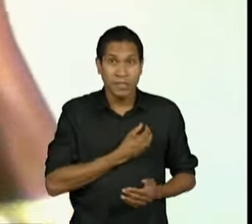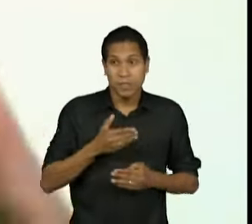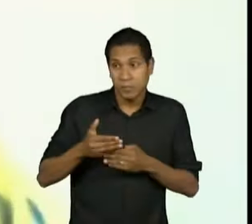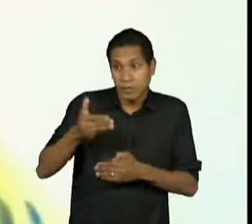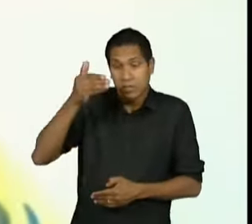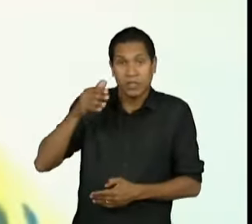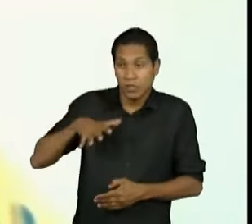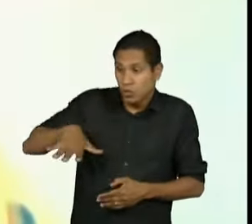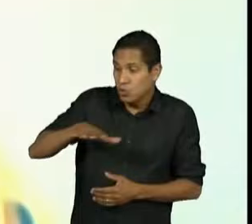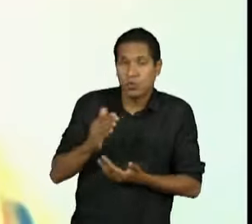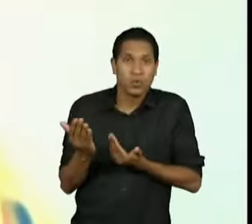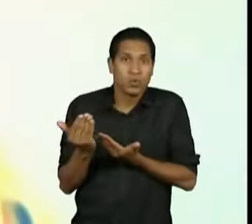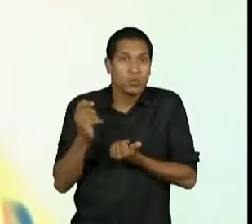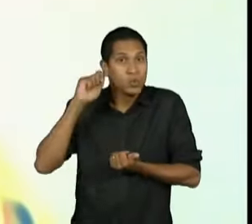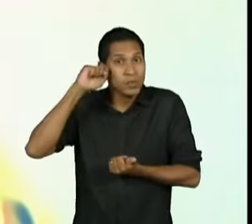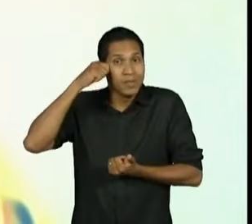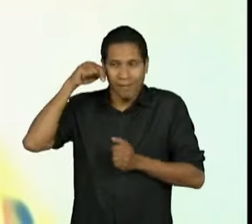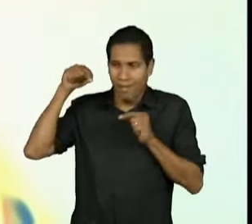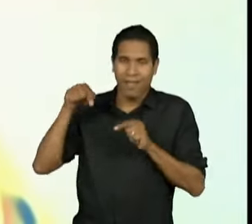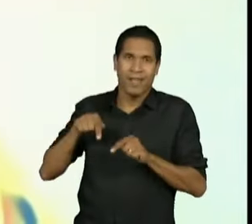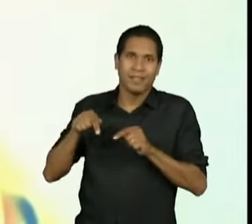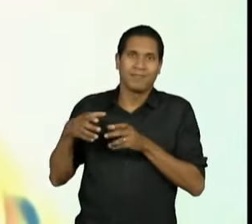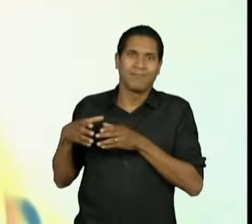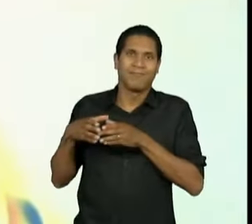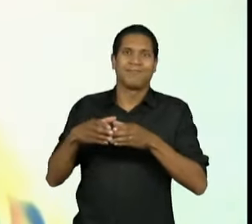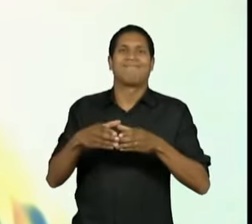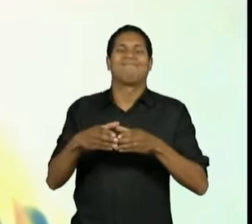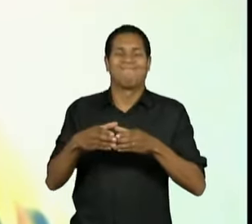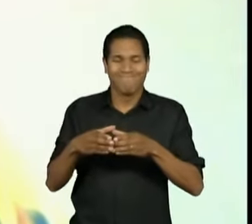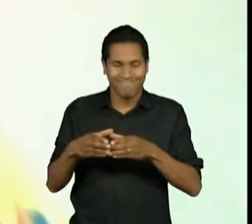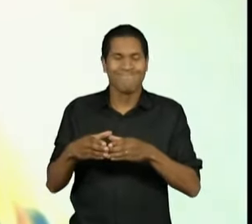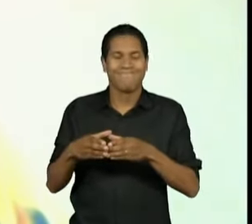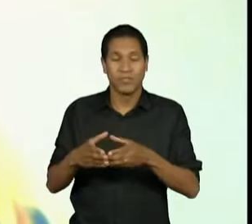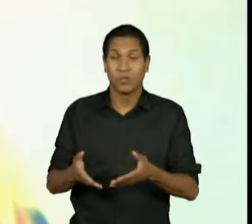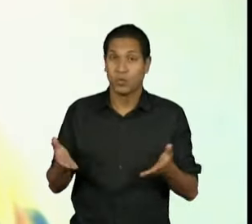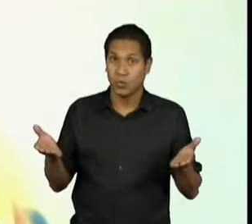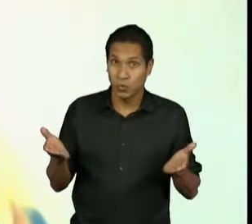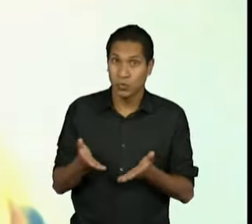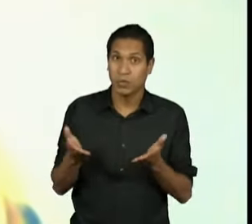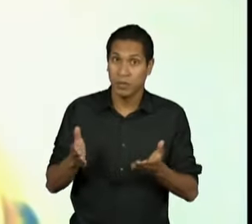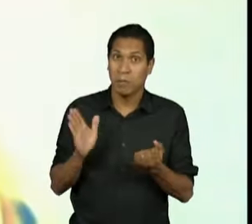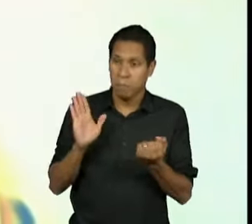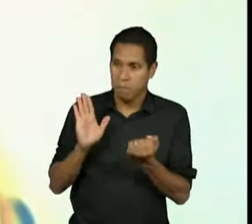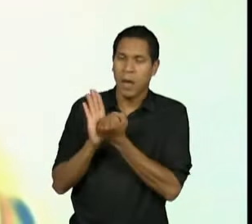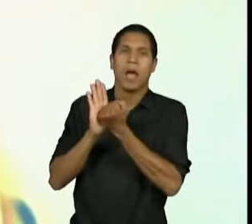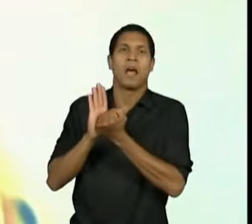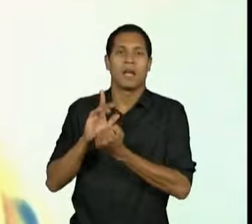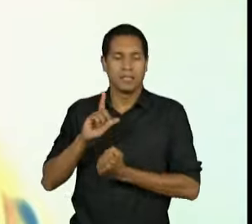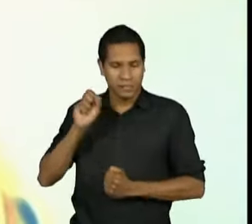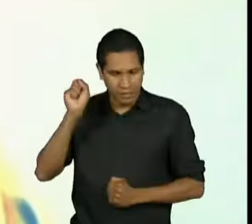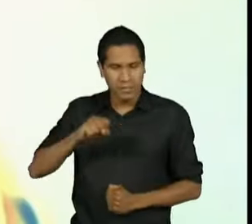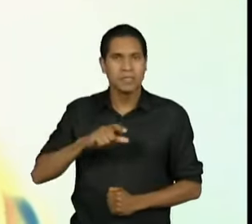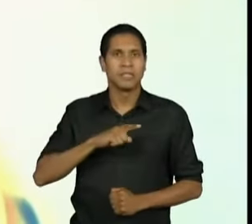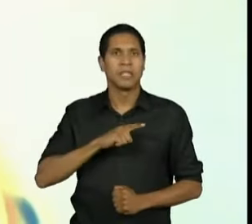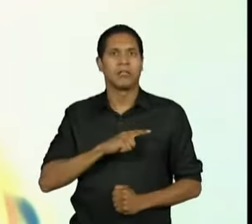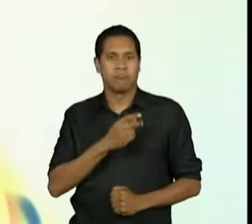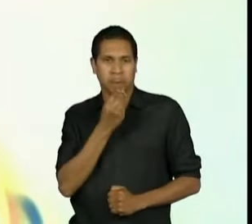juventude negra. Eu acho que essa juventude negra ela hoje marca espaço